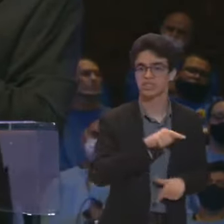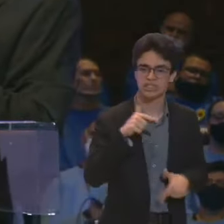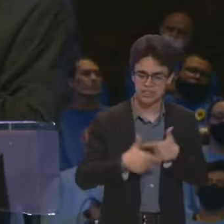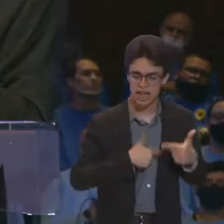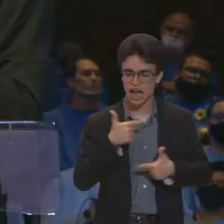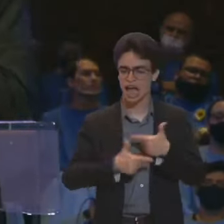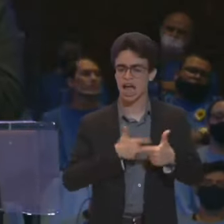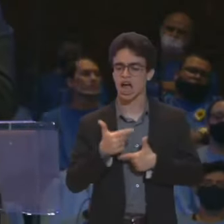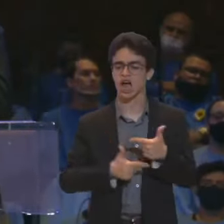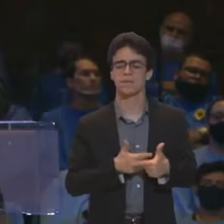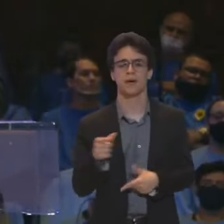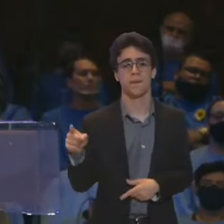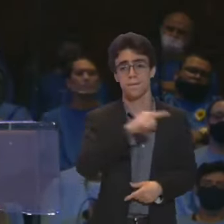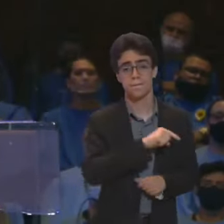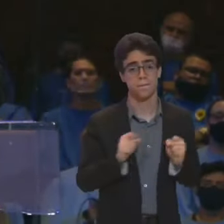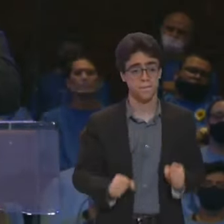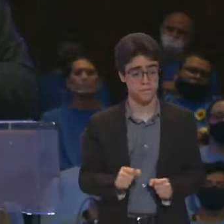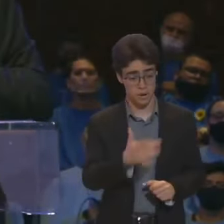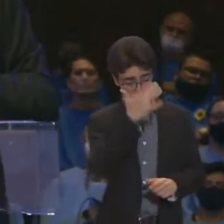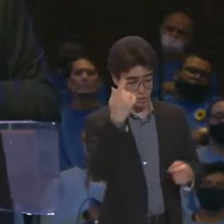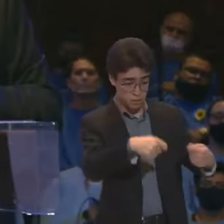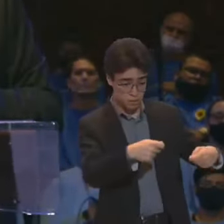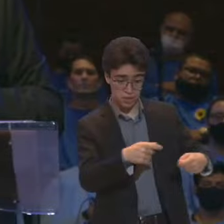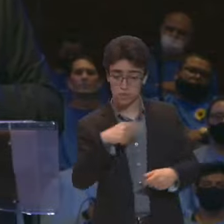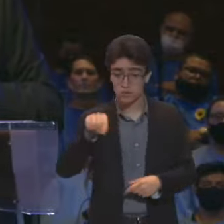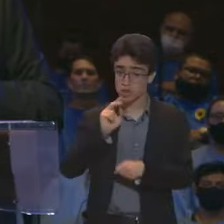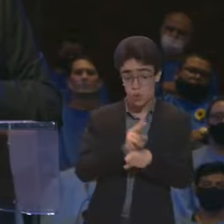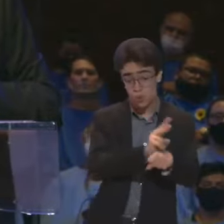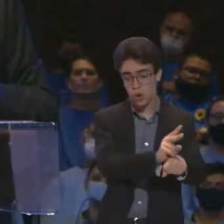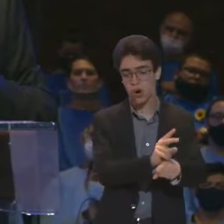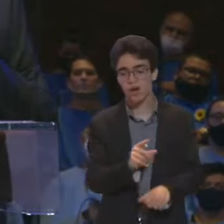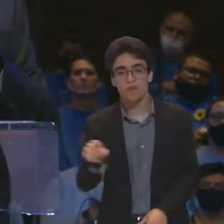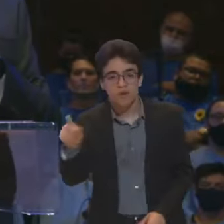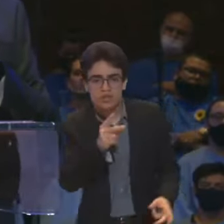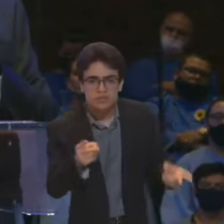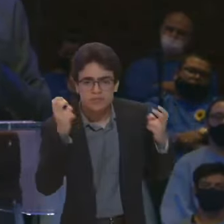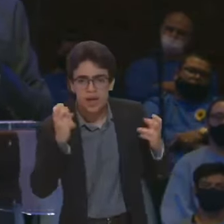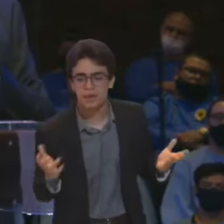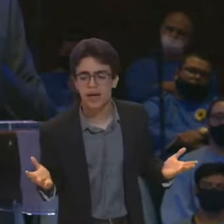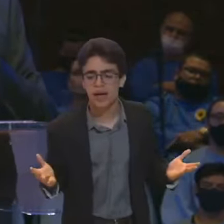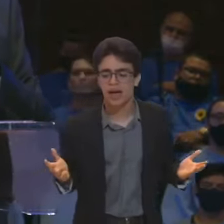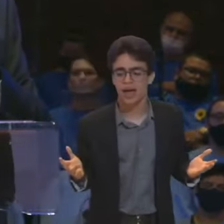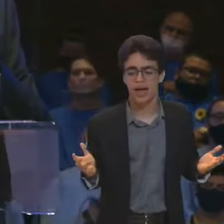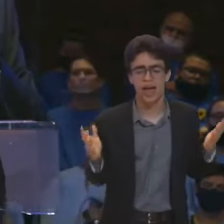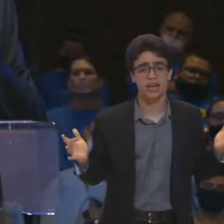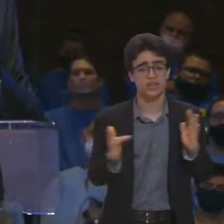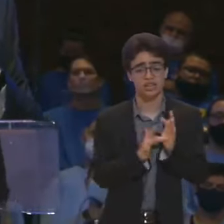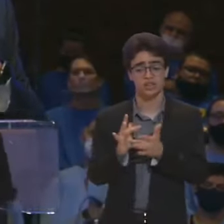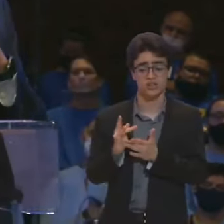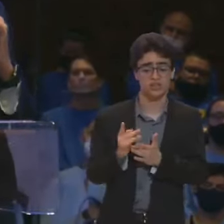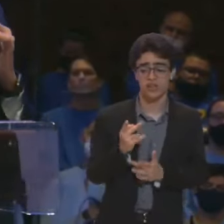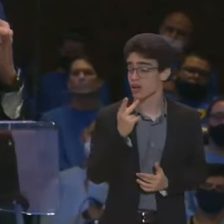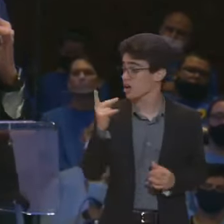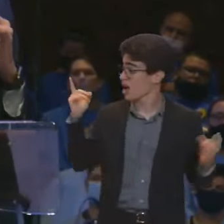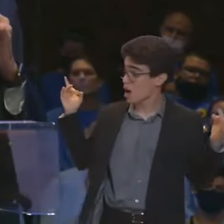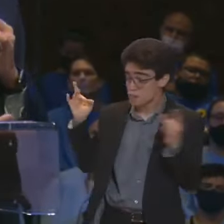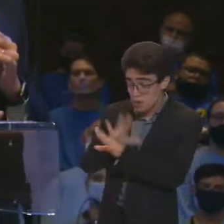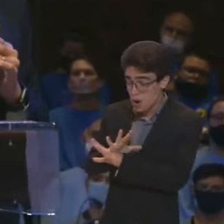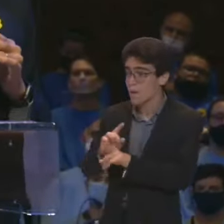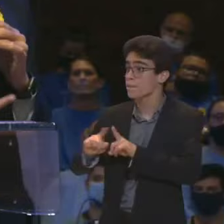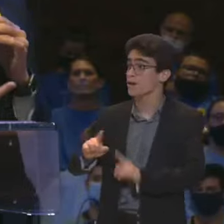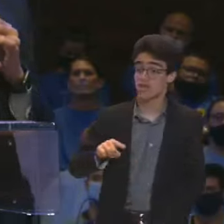com que acudir ao necessitado. Está notando a dinâmica? A obra de Cristo está completa. A nossa